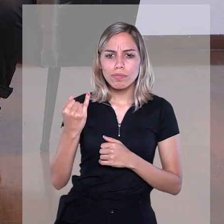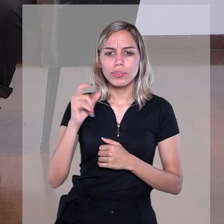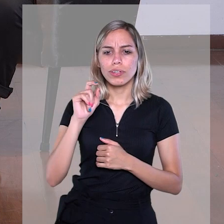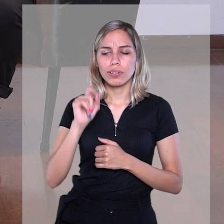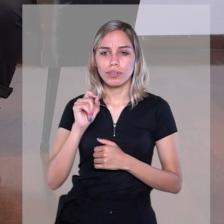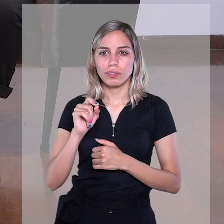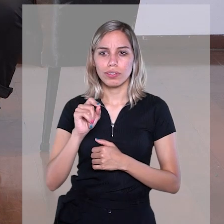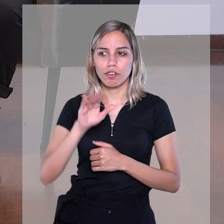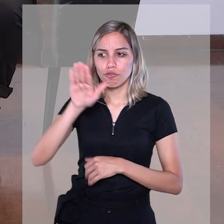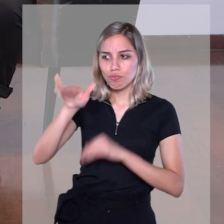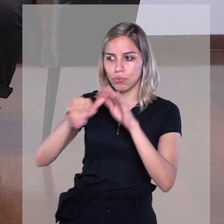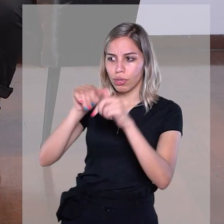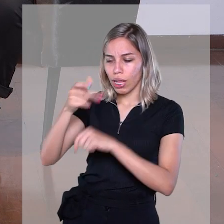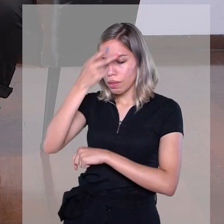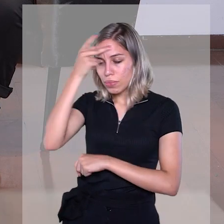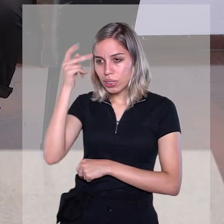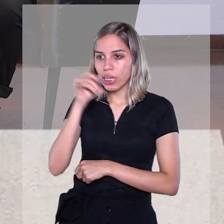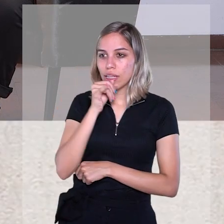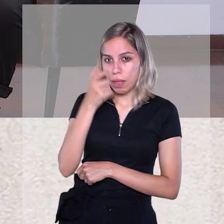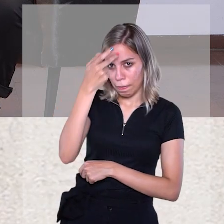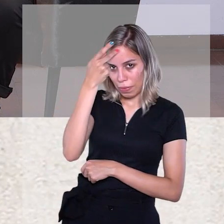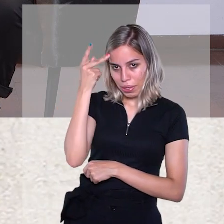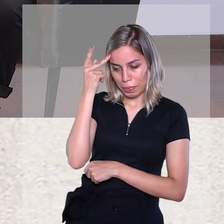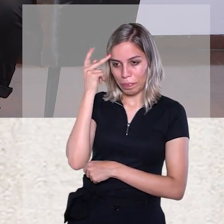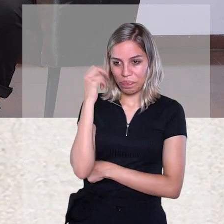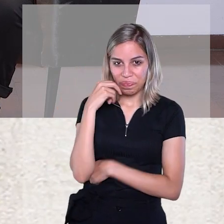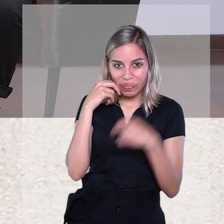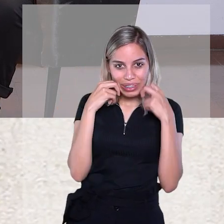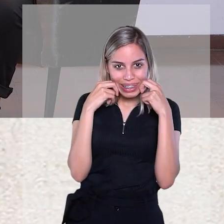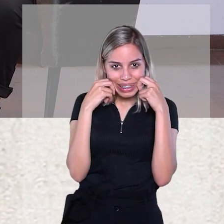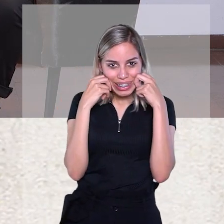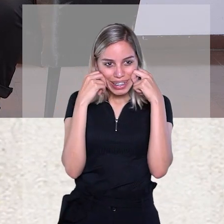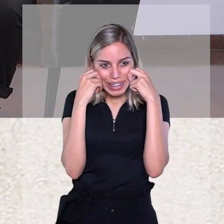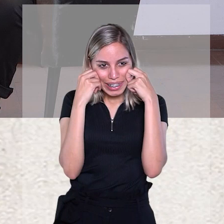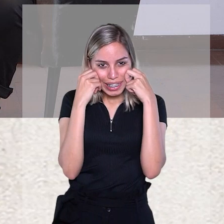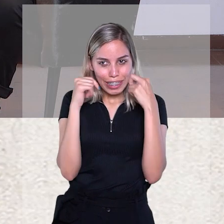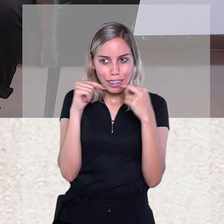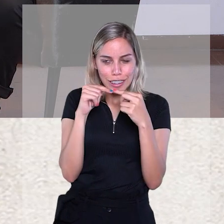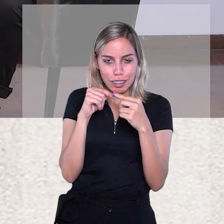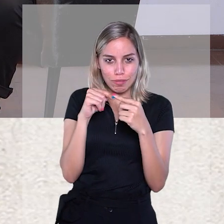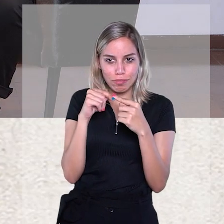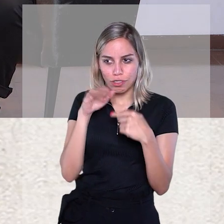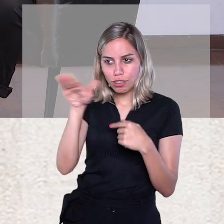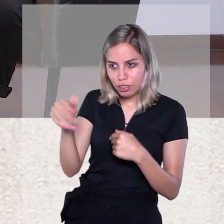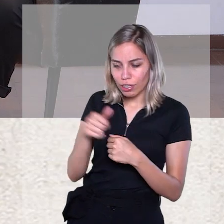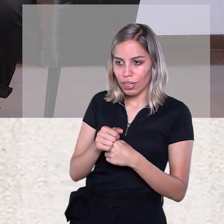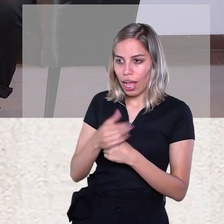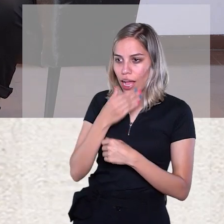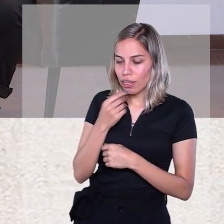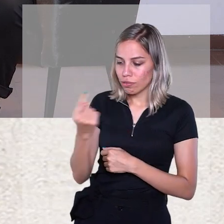com vergonha, aquele jovem. Lá aconteceu isso lá em Itabira. O garoto que até tremia porque ia falar